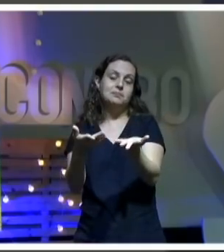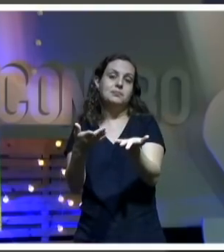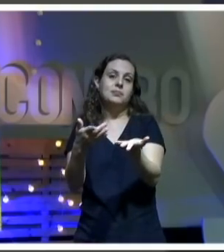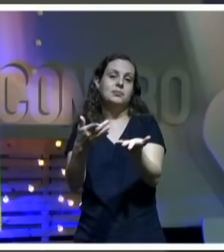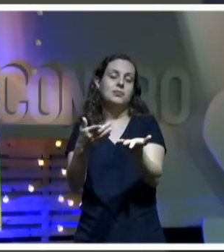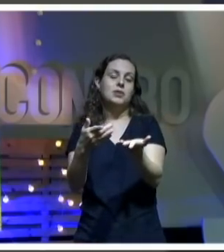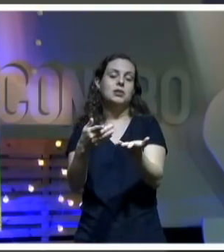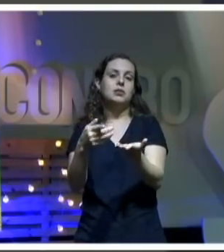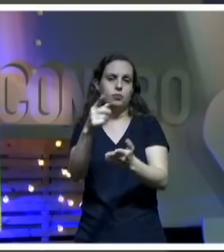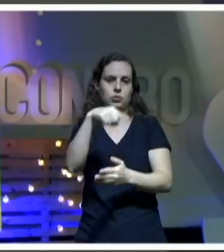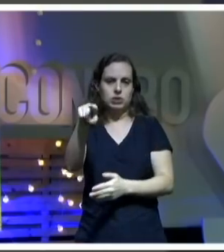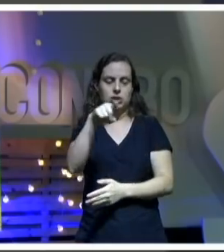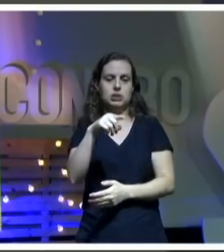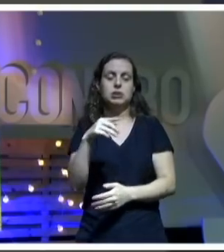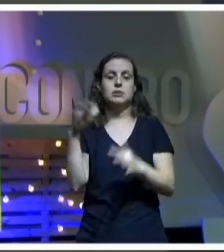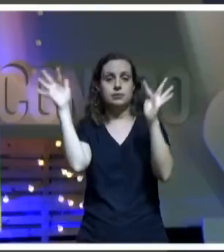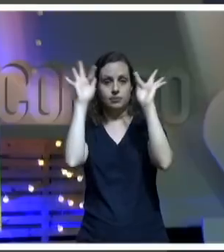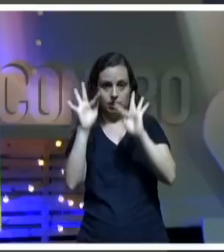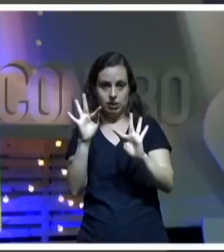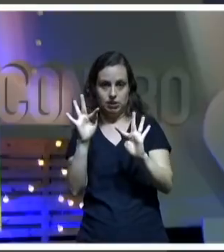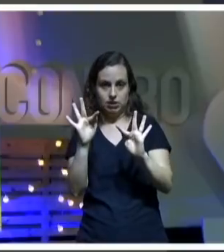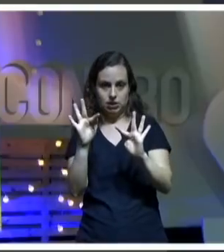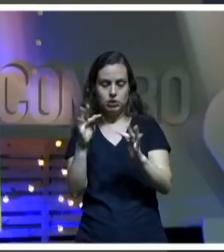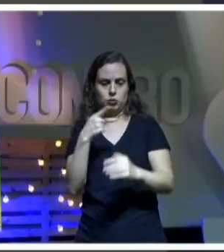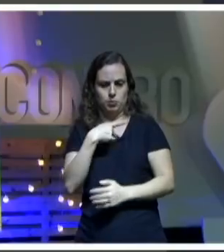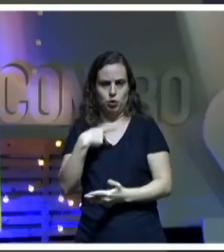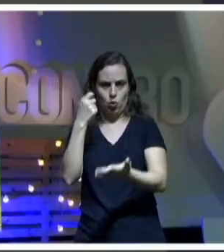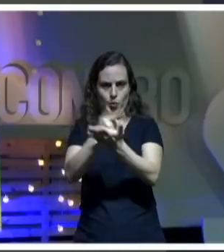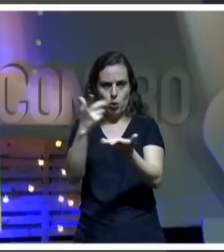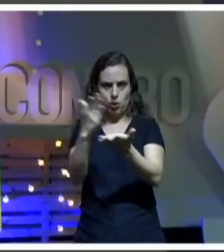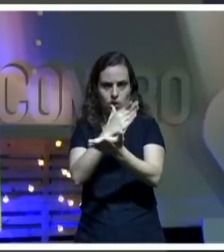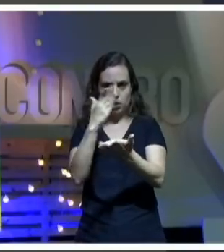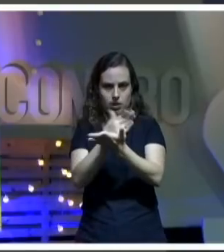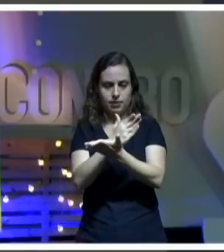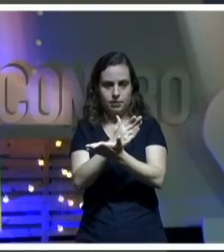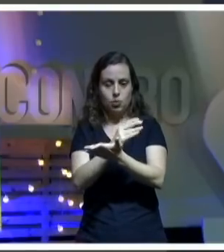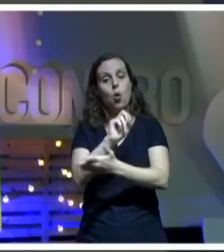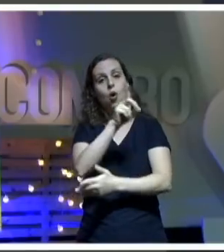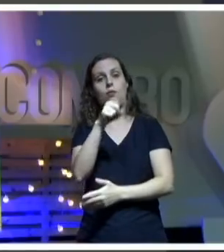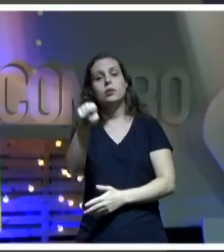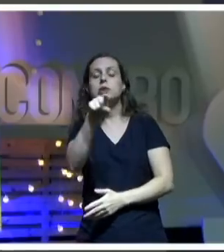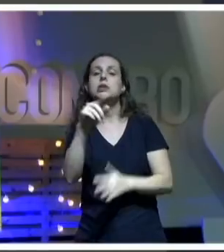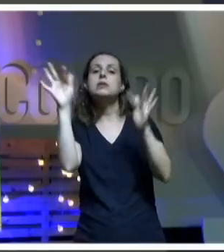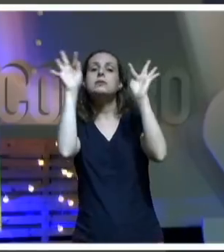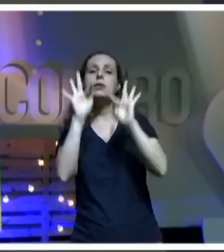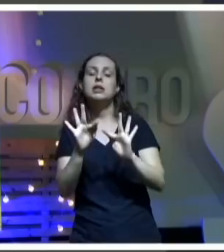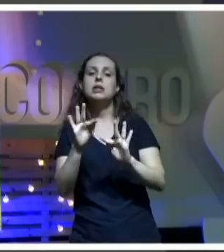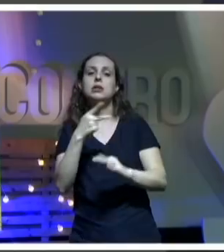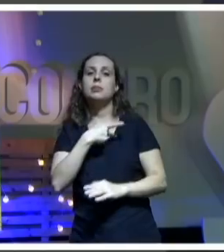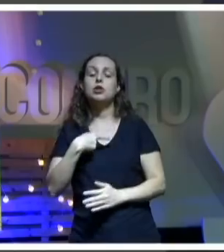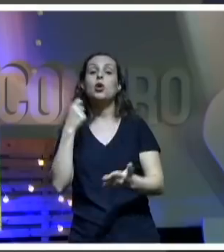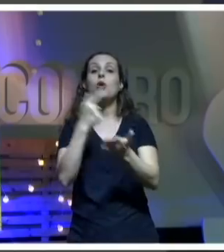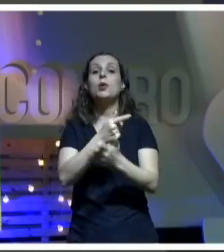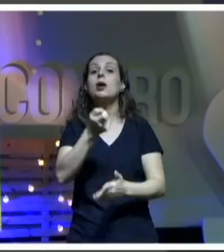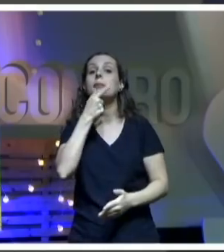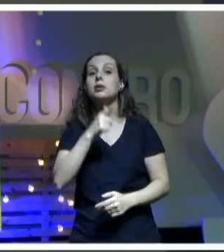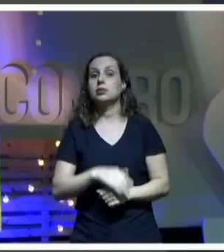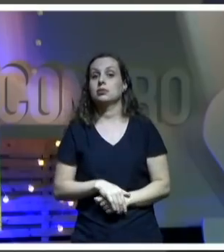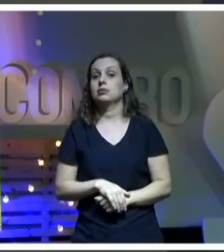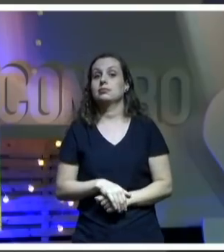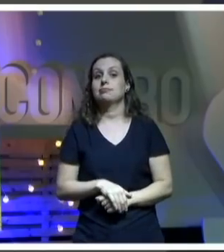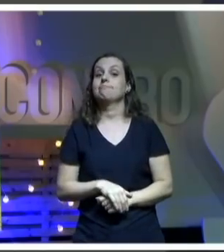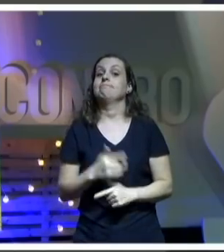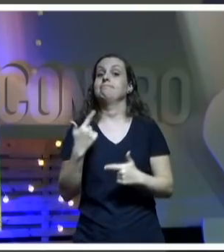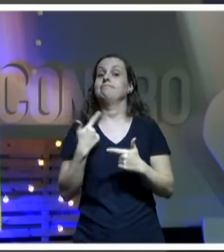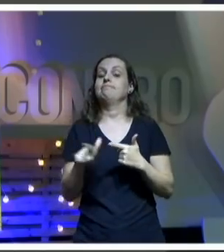seu pastor gastando mais dinheiro com livros do que com remédios é uma igreja que tem problemas